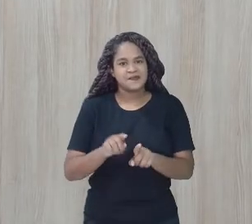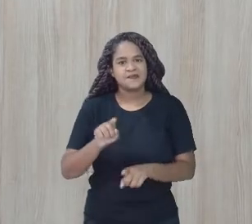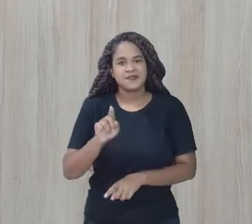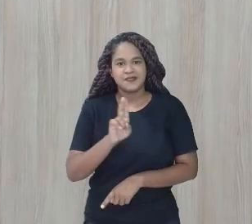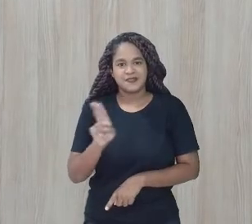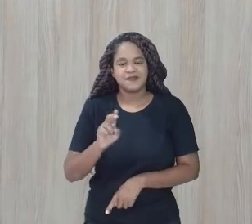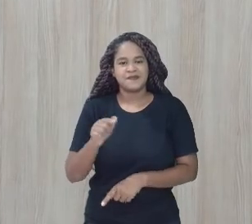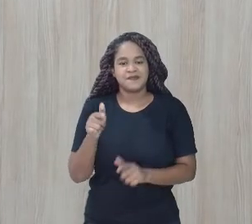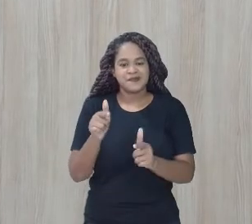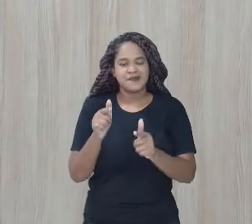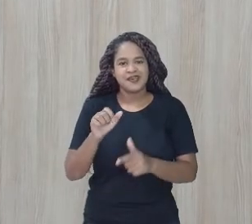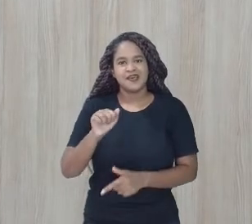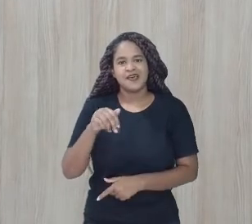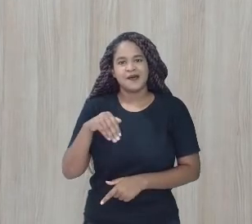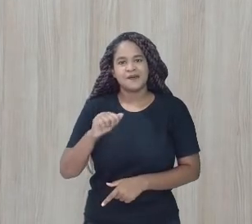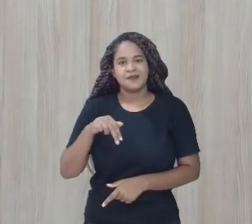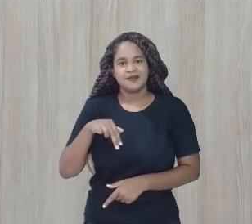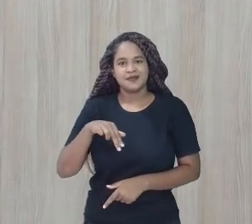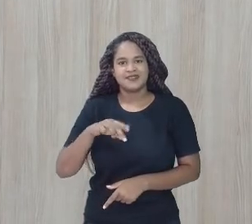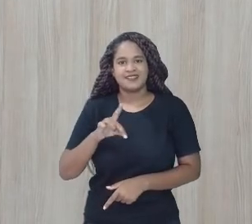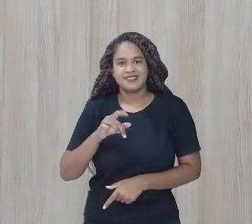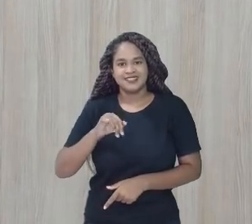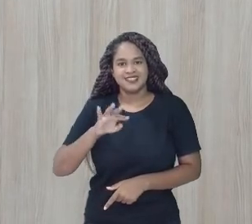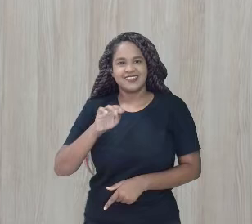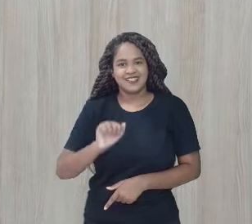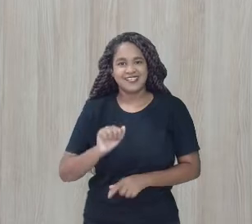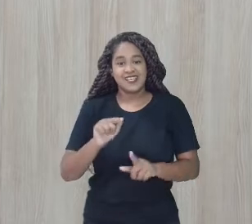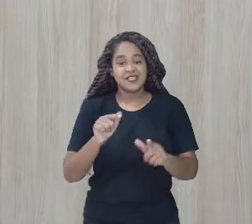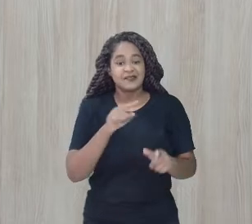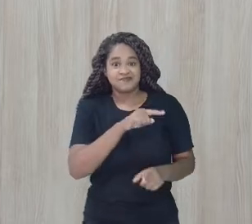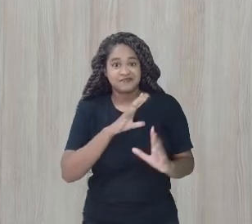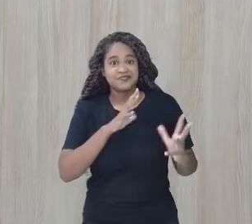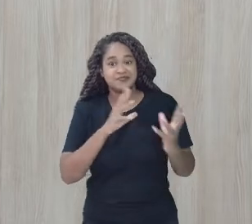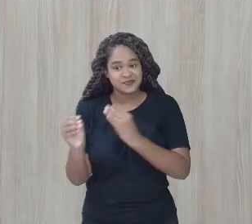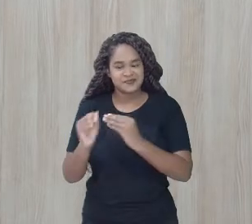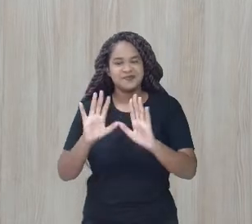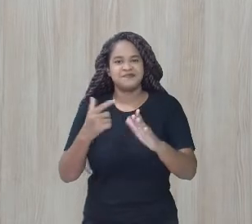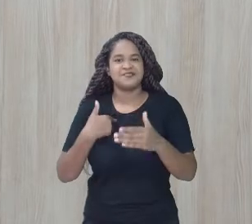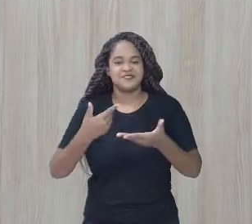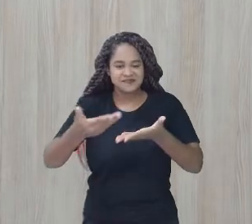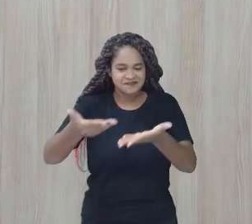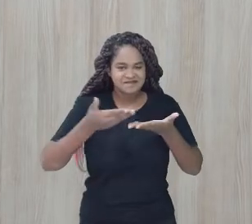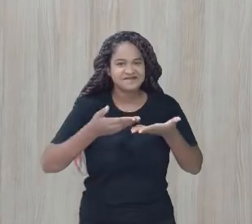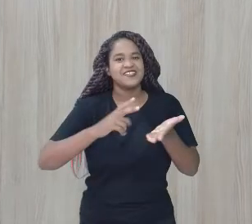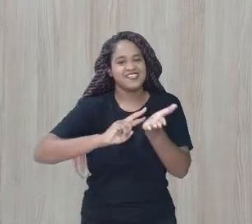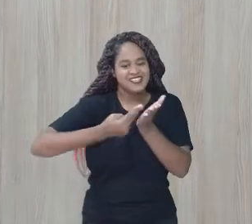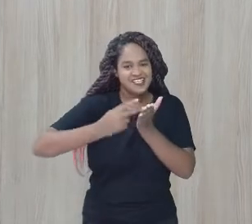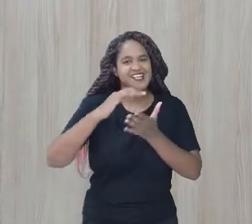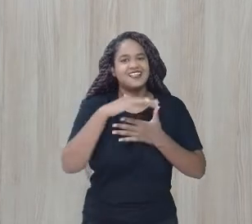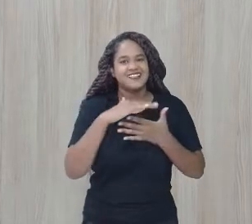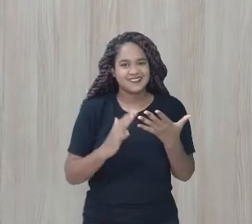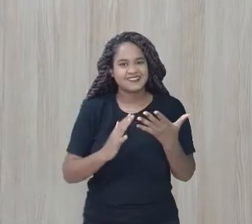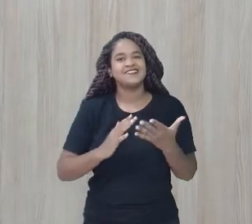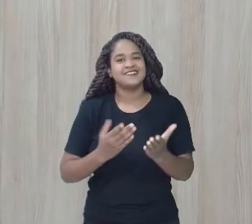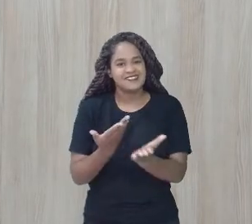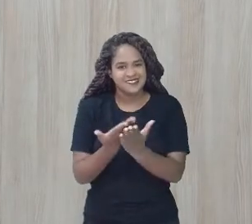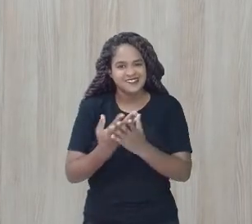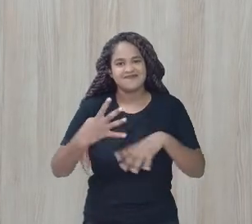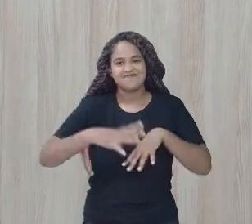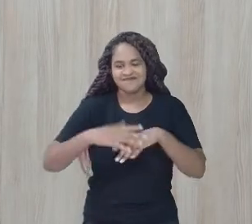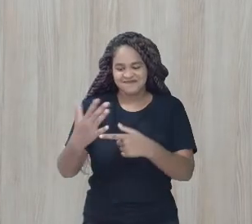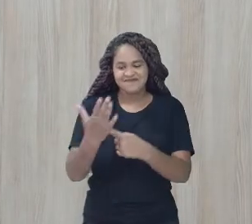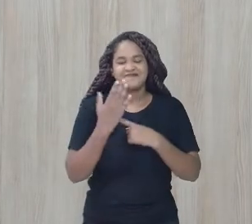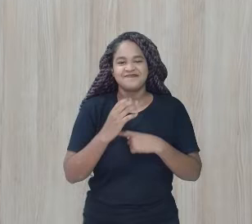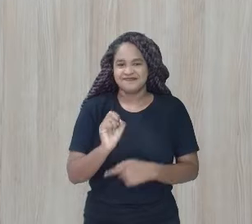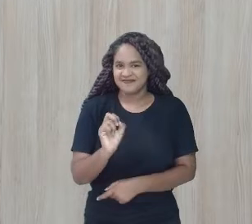Amandita, está aqui com a gente. Ela estava fugida, viu, gente? Mas eu trouxe para ela ficar aqui traduzindo a aula de matemática, me ajudando um